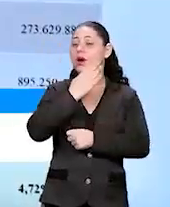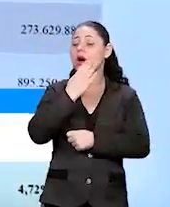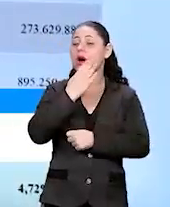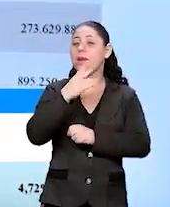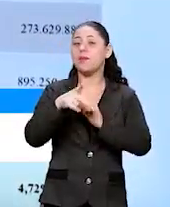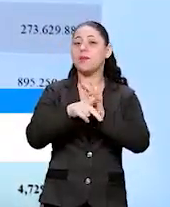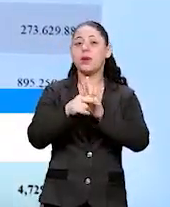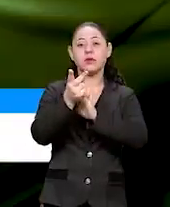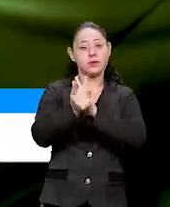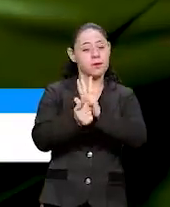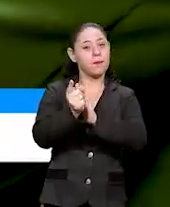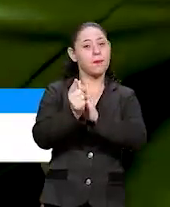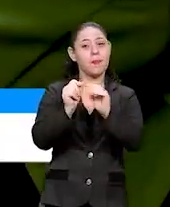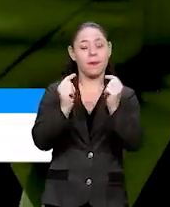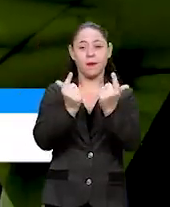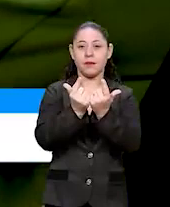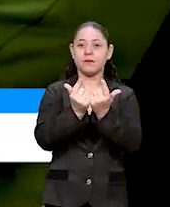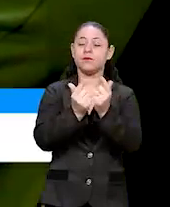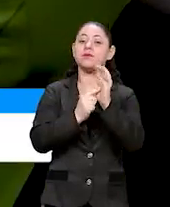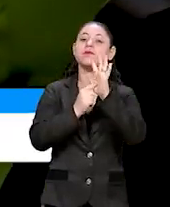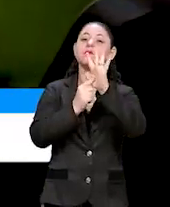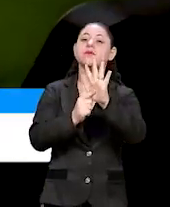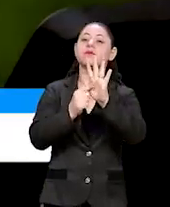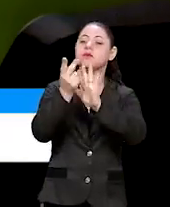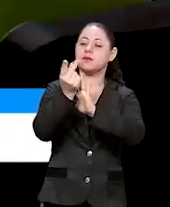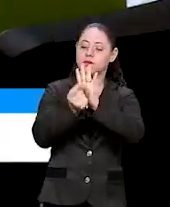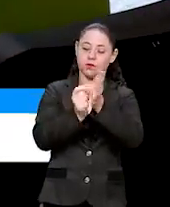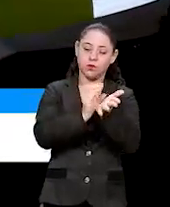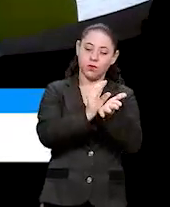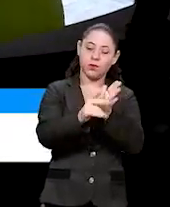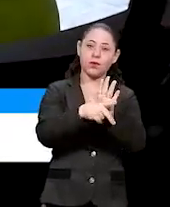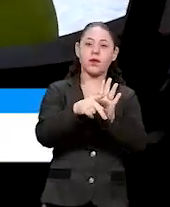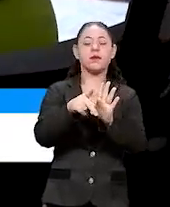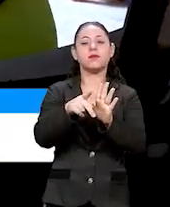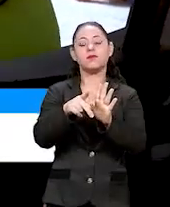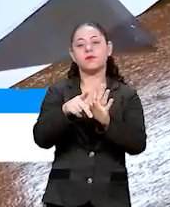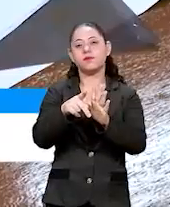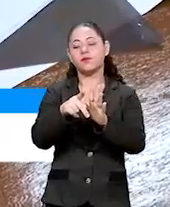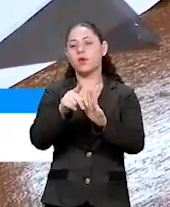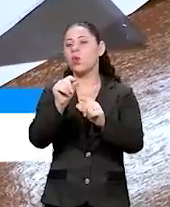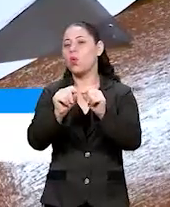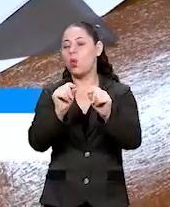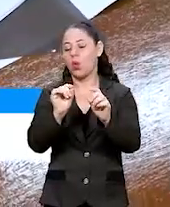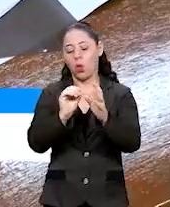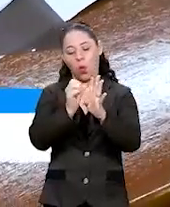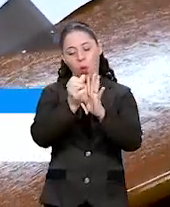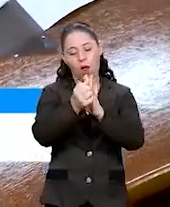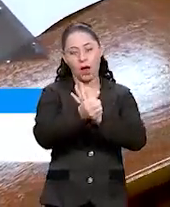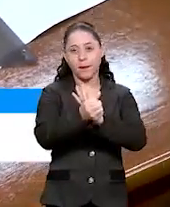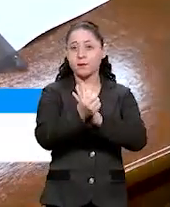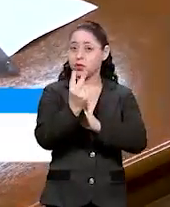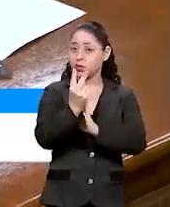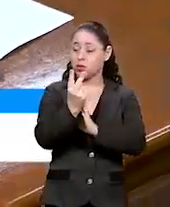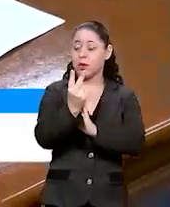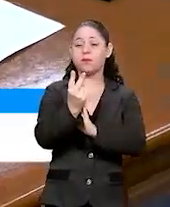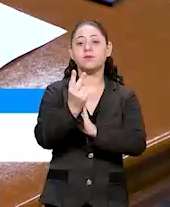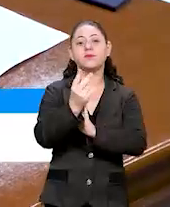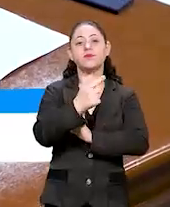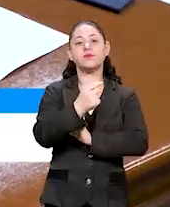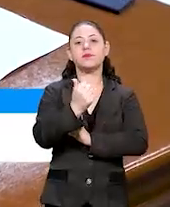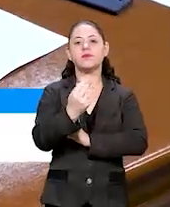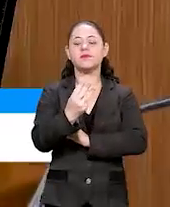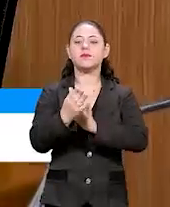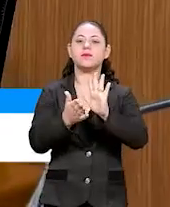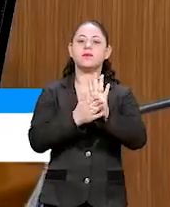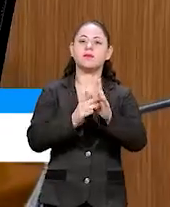contas para Lemes foi apresentada a aplicação da execução orçamentária Pelos poderes no segundo quadrimestre de 2023 A